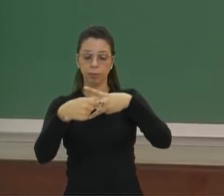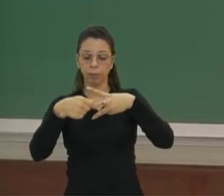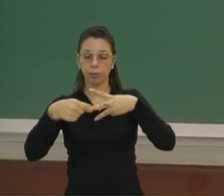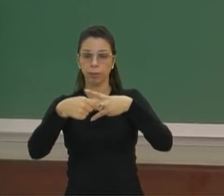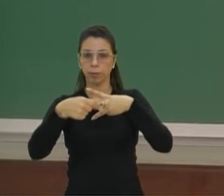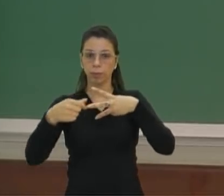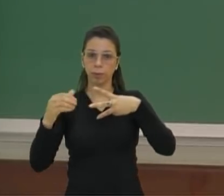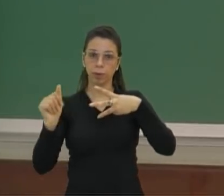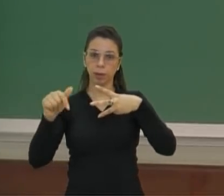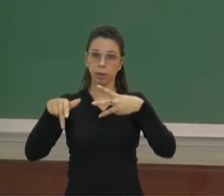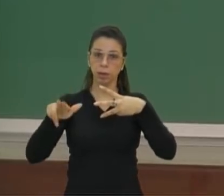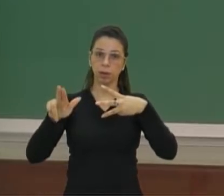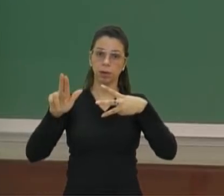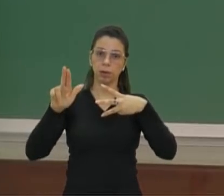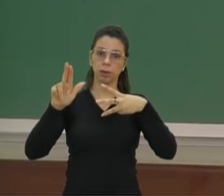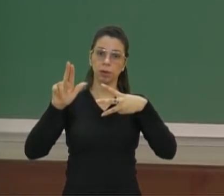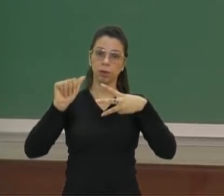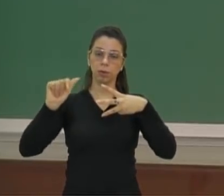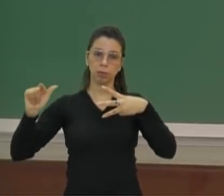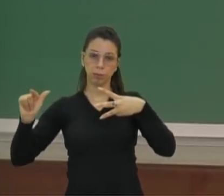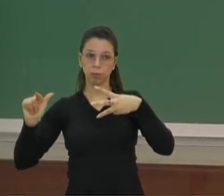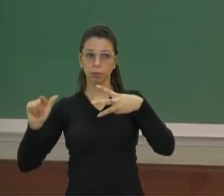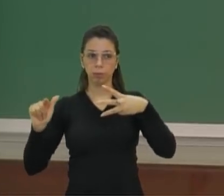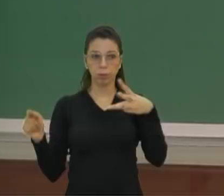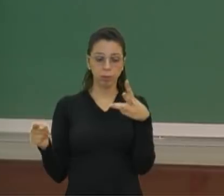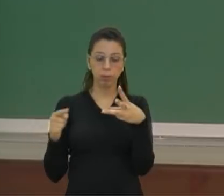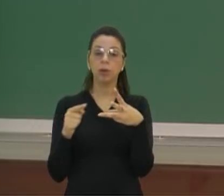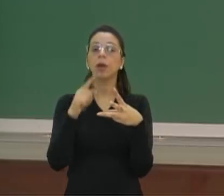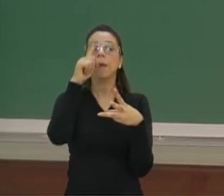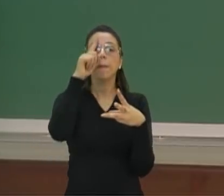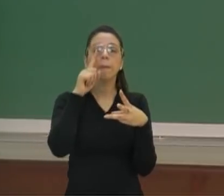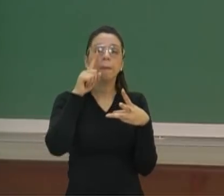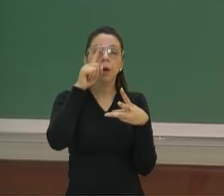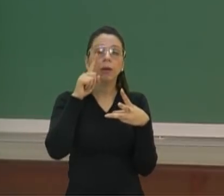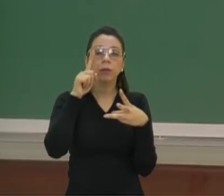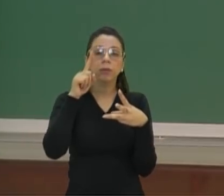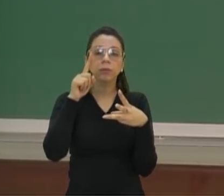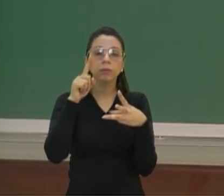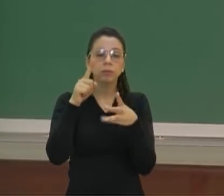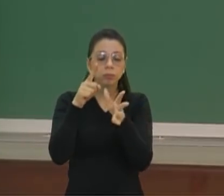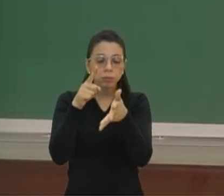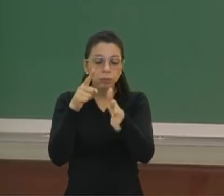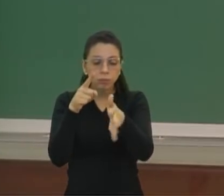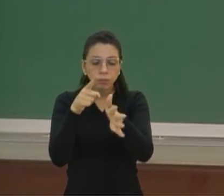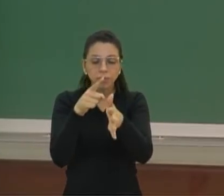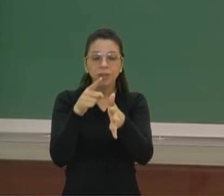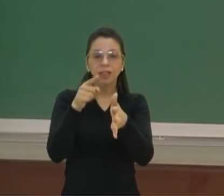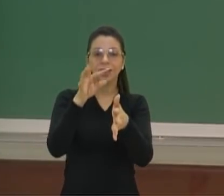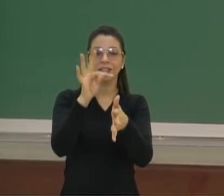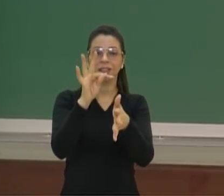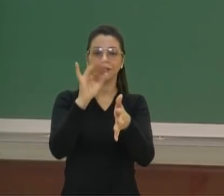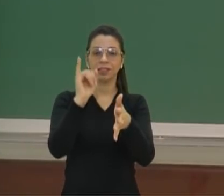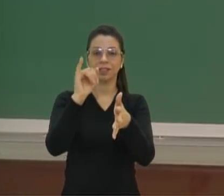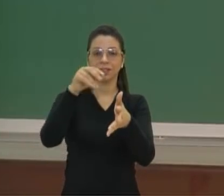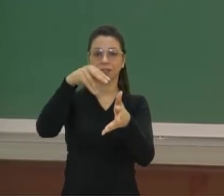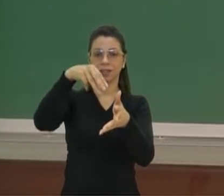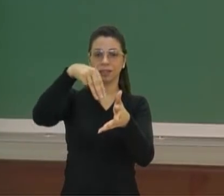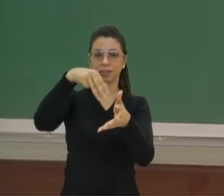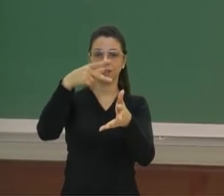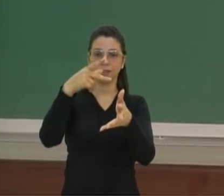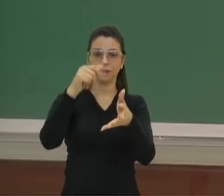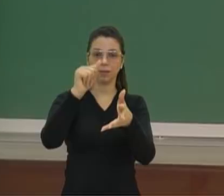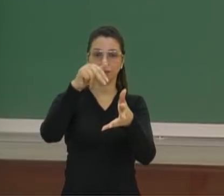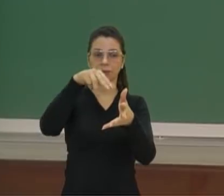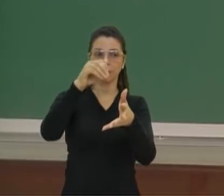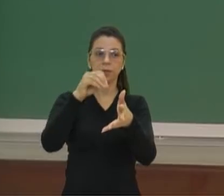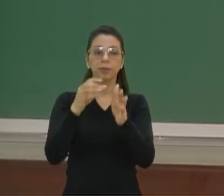auditivo. Chegou aqui no amarelinho. Quem é mesmo? Vocês lembram? Aquela membrana que vibra? Tímpano, ótimo! E olha os